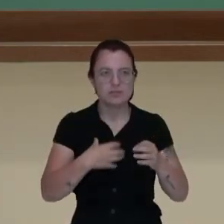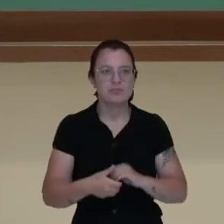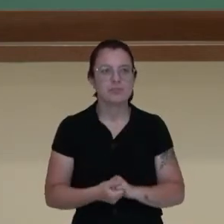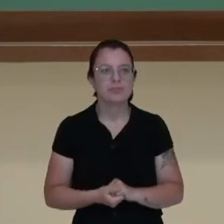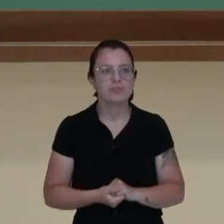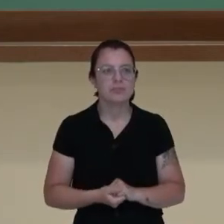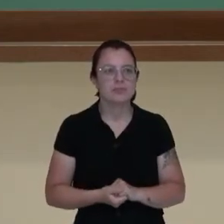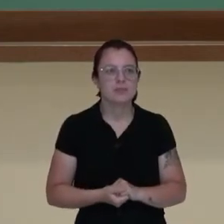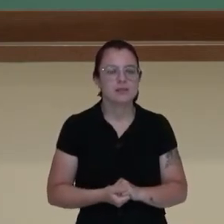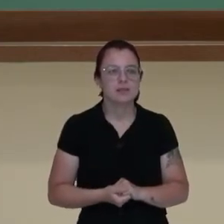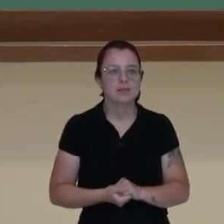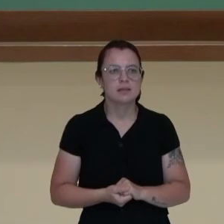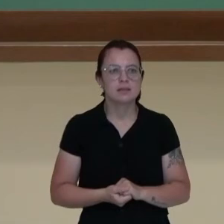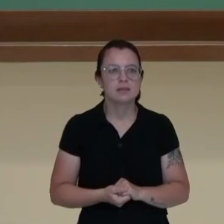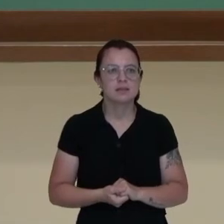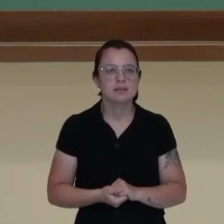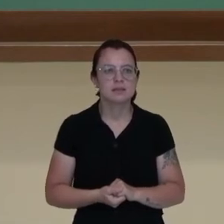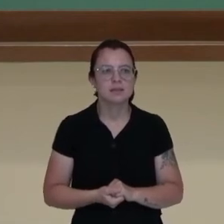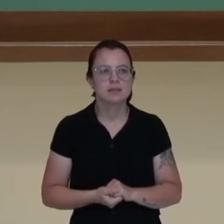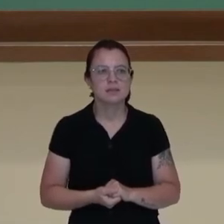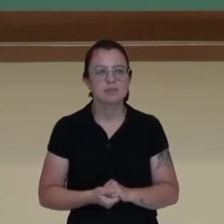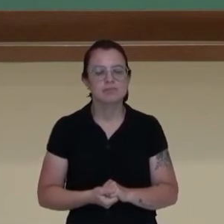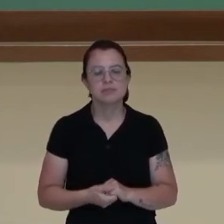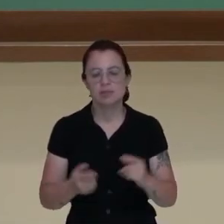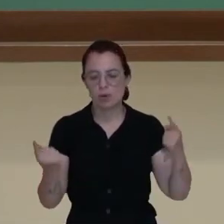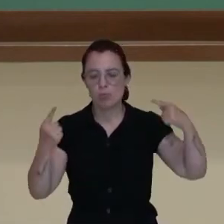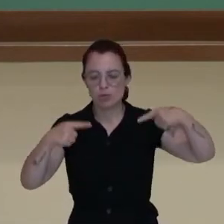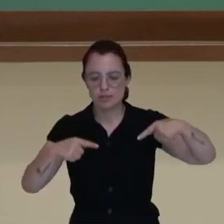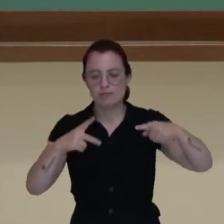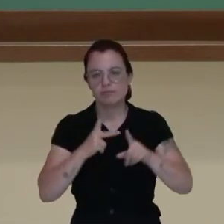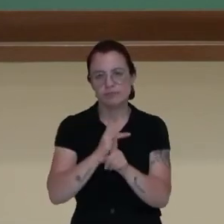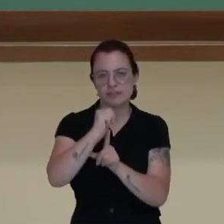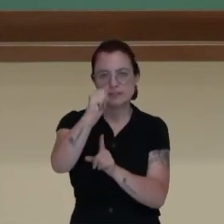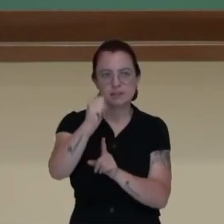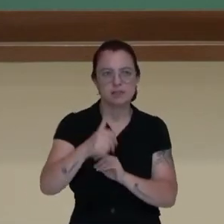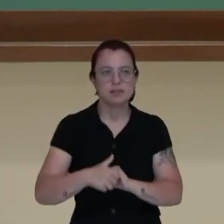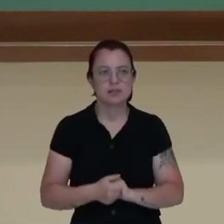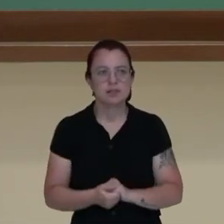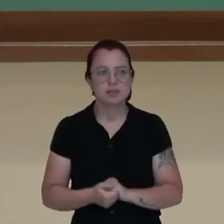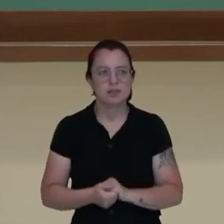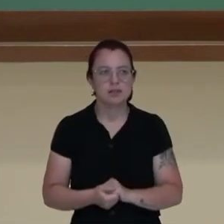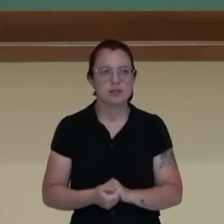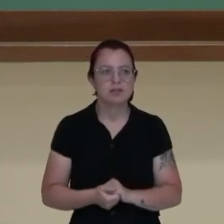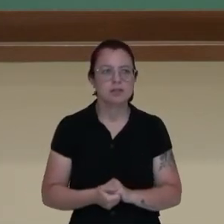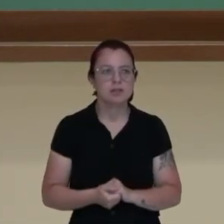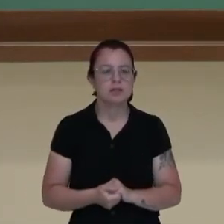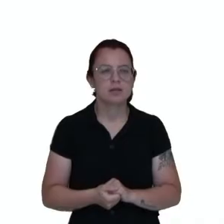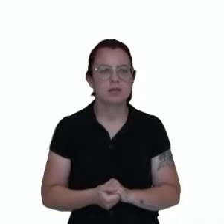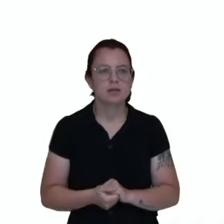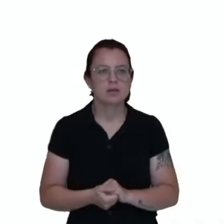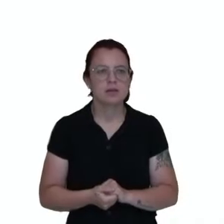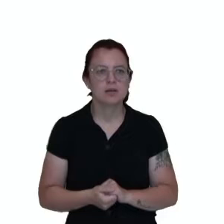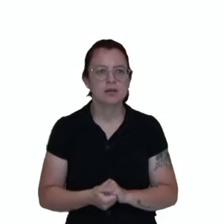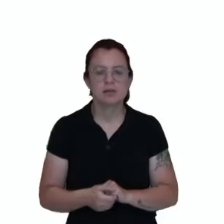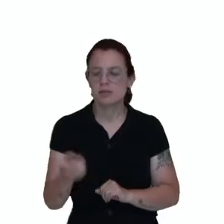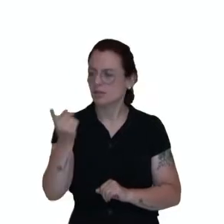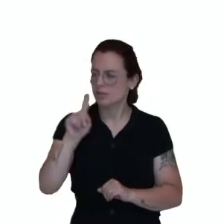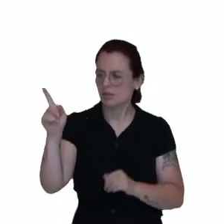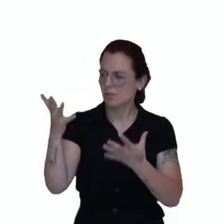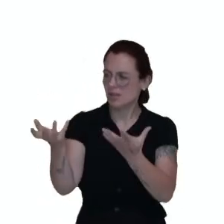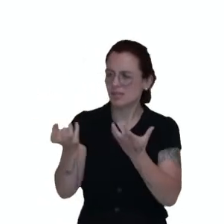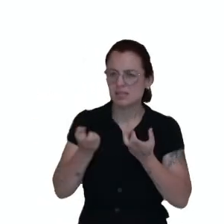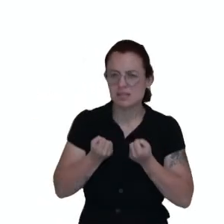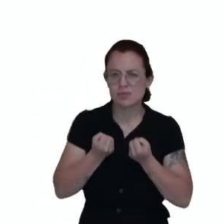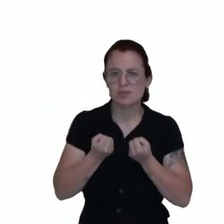verdadeira? Mas, seja como for, a oposição que existia contra Júlio Prestes, ela não se conformou com